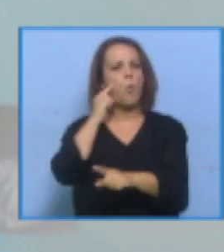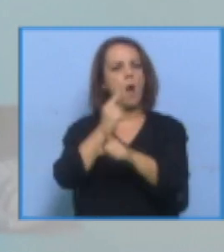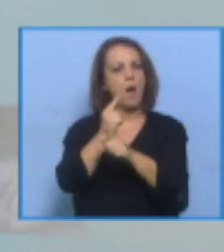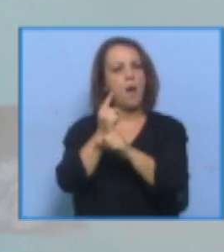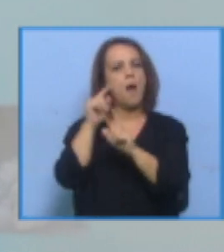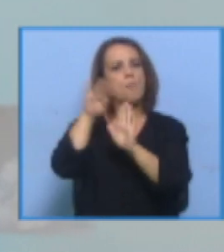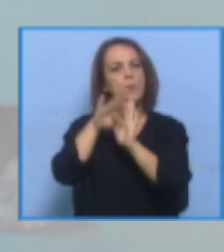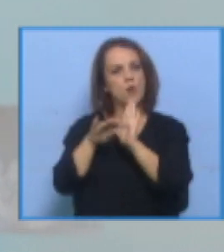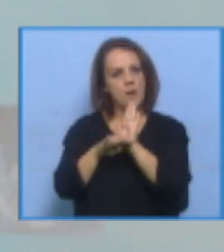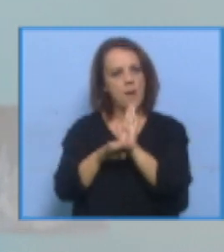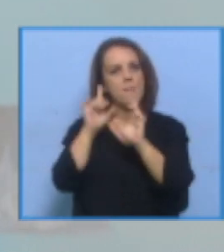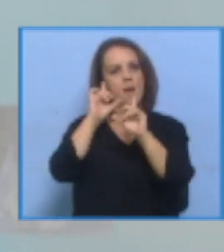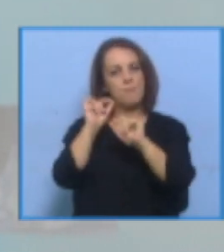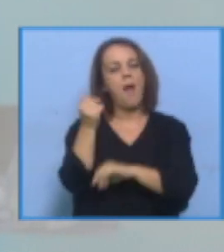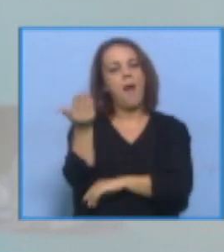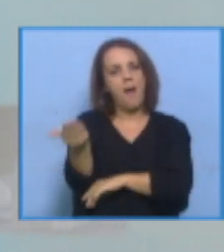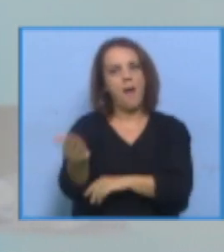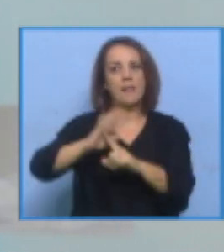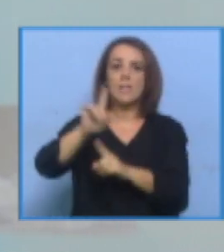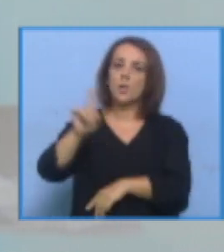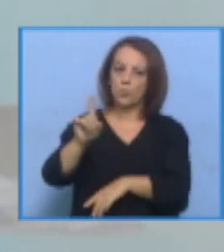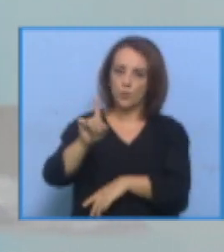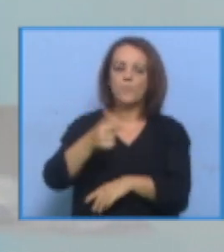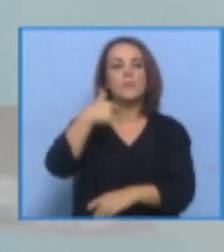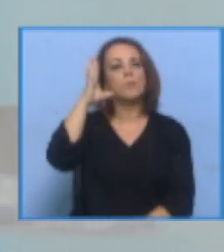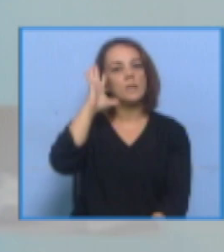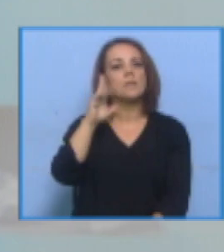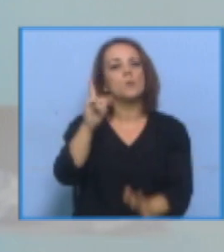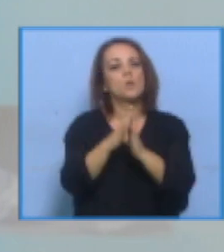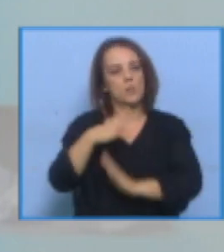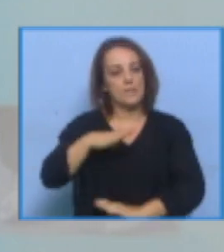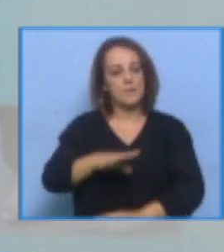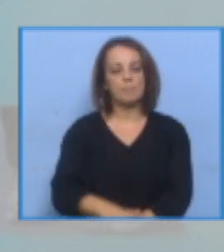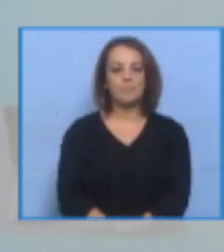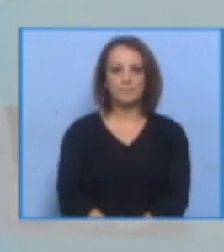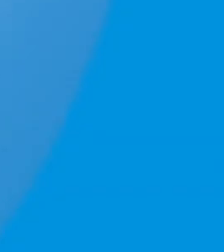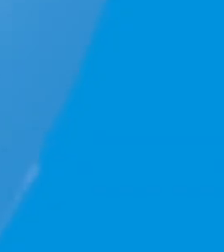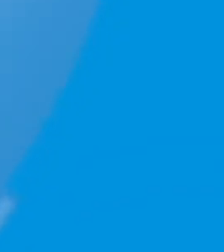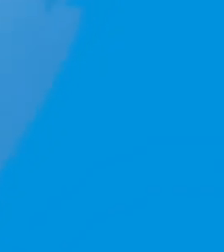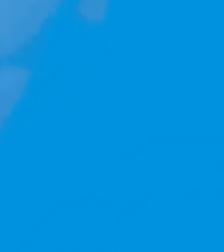acompanhar a edição rádio do programa Eclésia na Antena 1. Boa tarde, até amanhã, se Deus quiser.